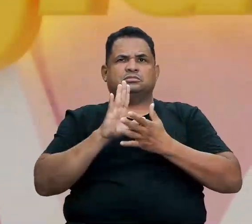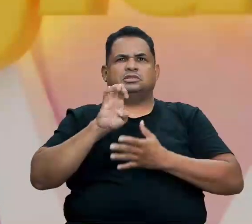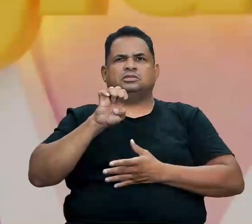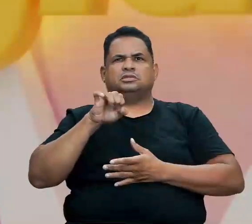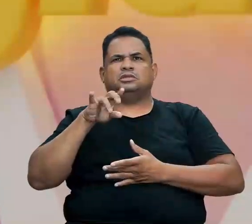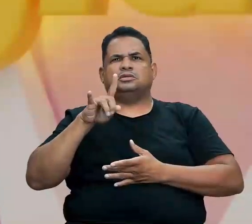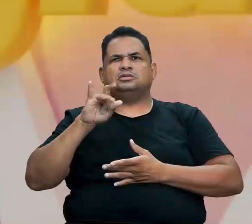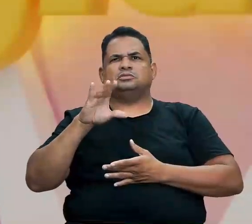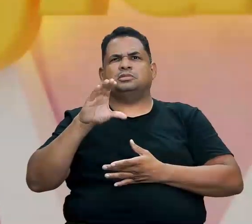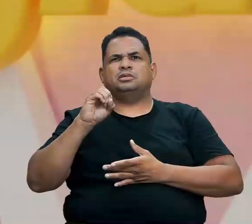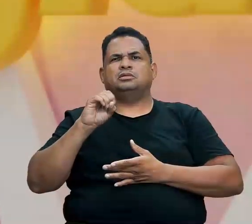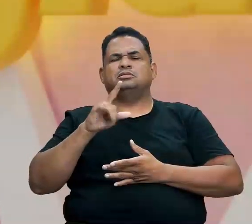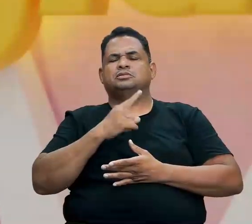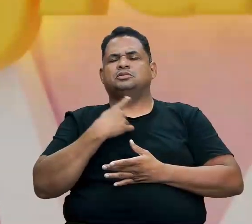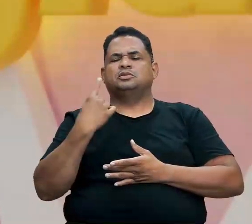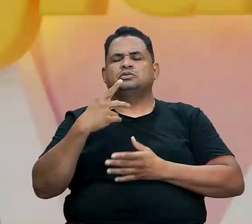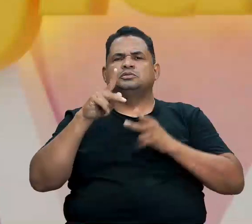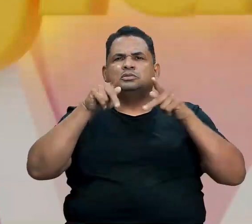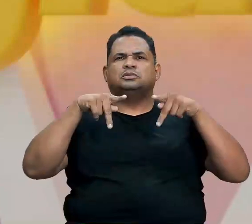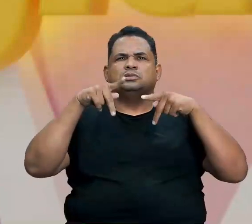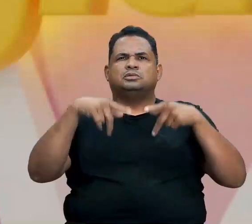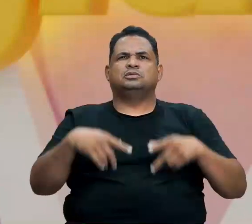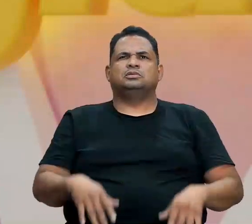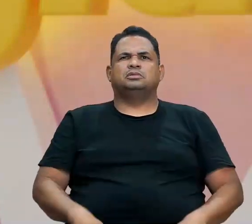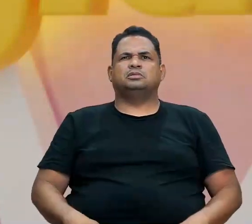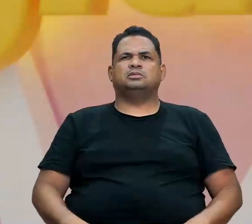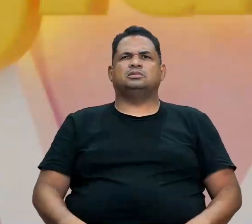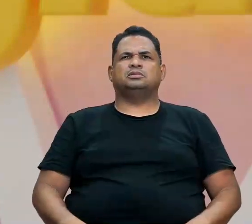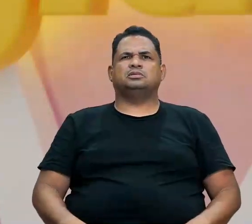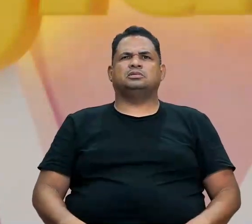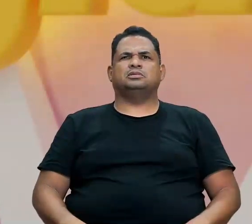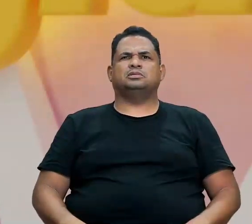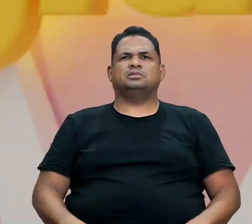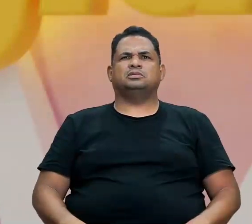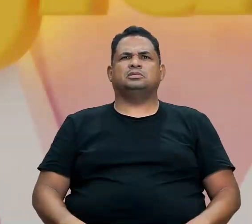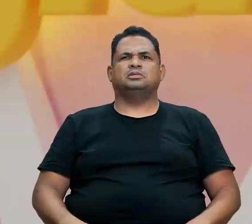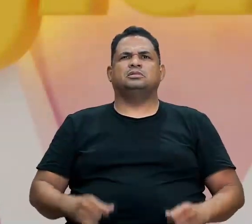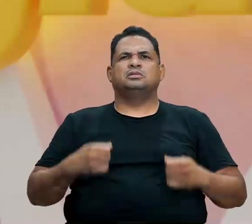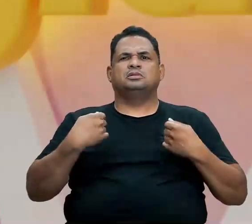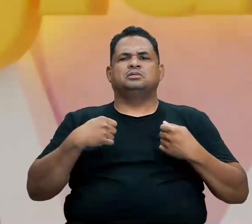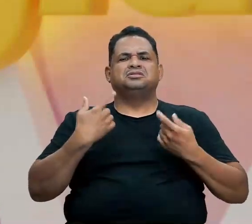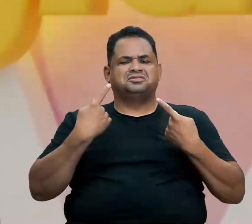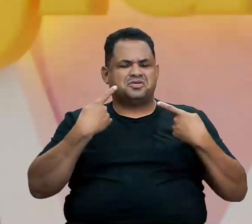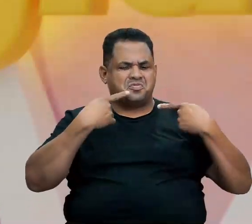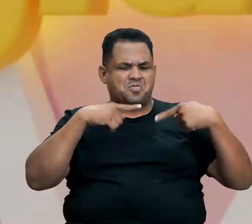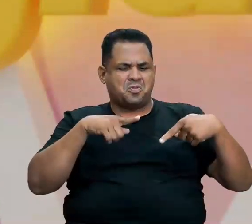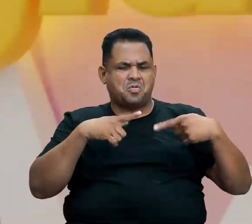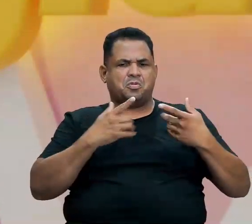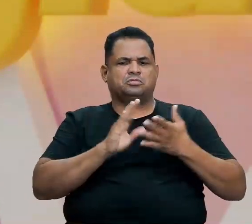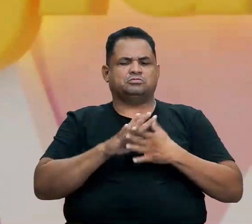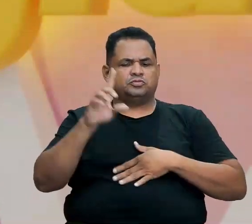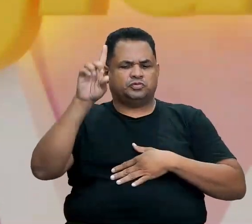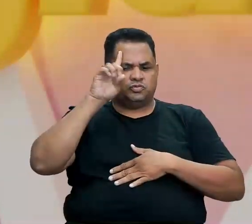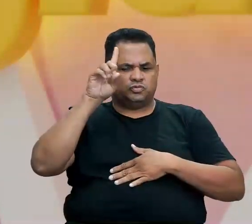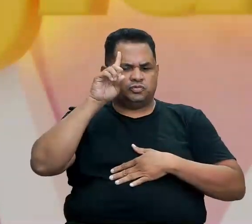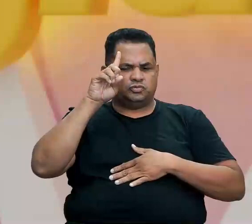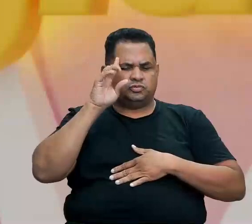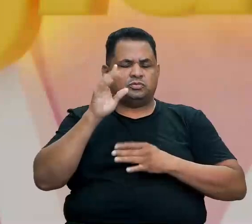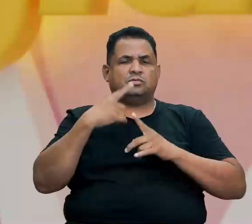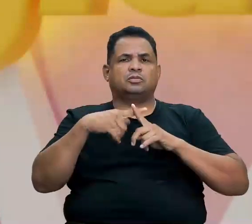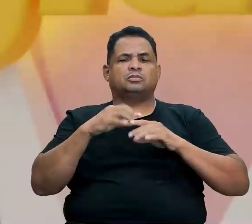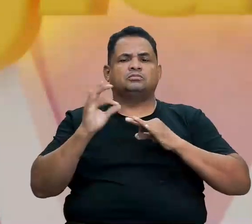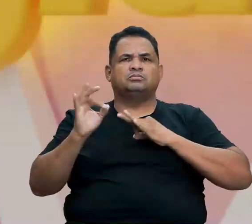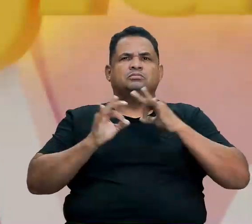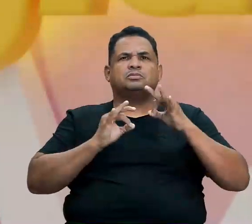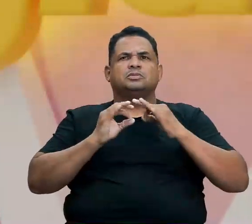sobre nós, sobre o nosso povo. E a gente precisa combater isso, né? Cotidianamente, porque é algo construído, né? Quando a gente viaja